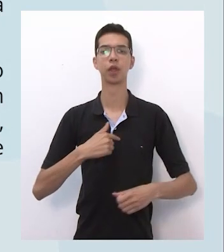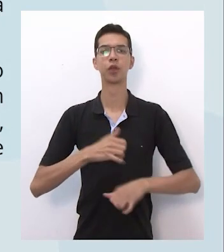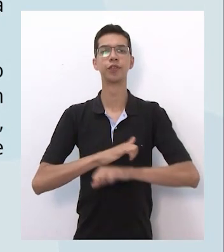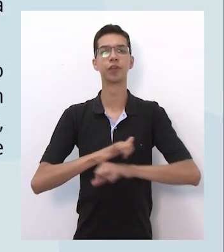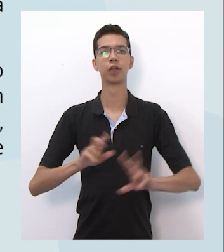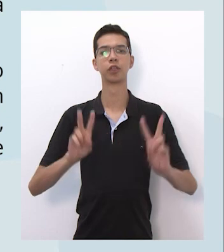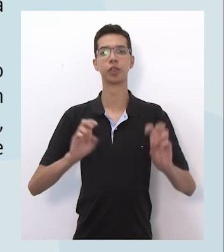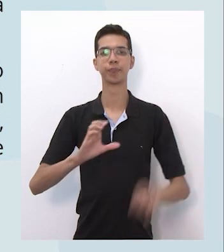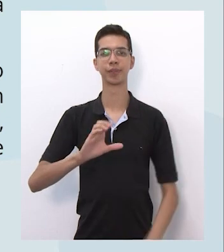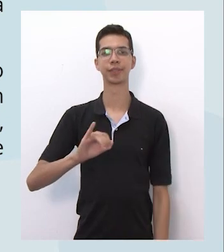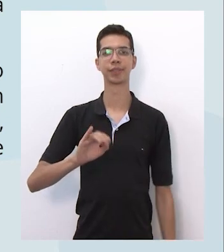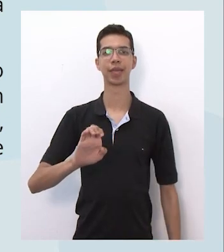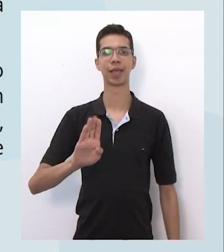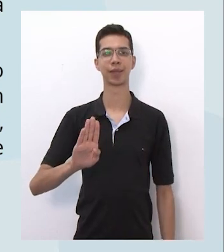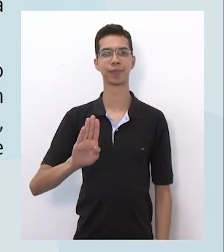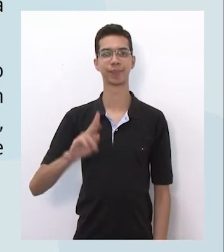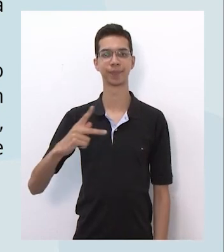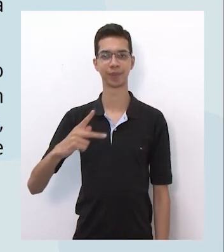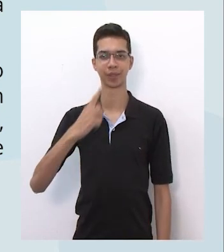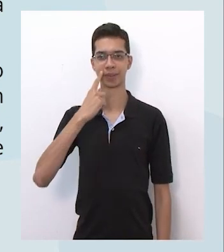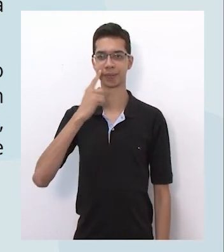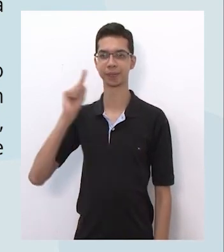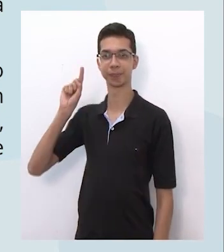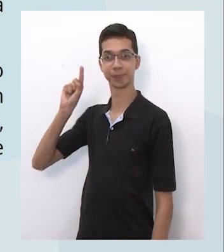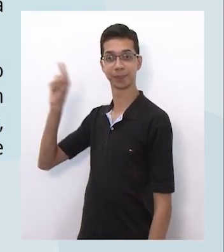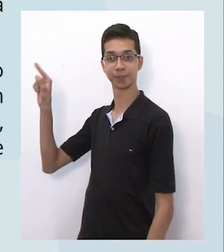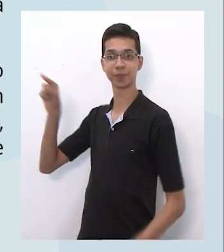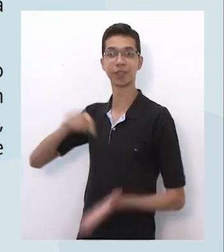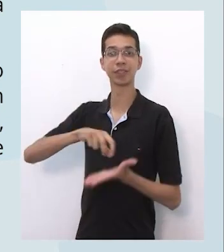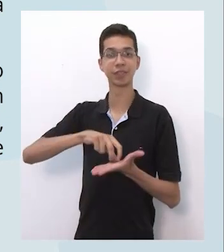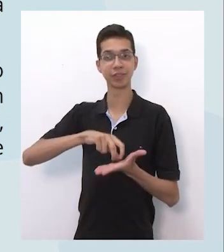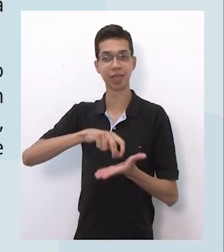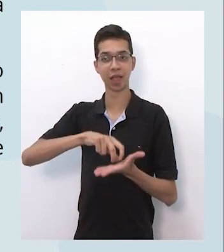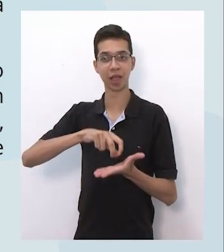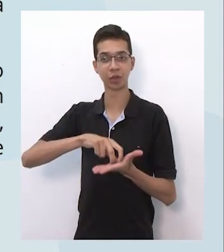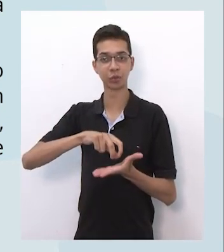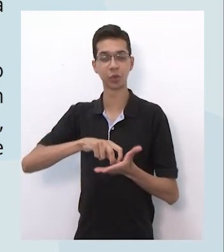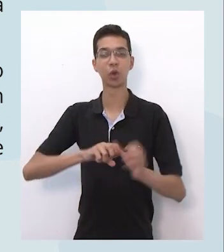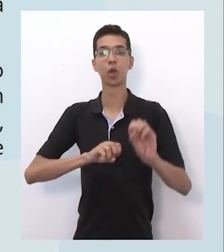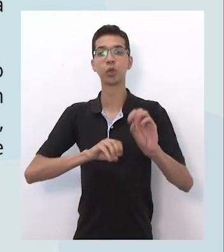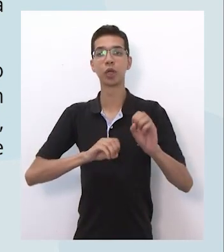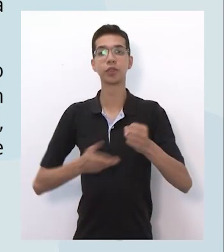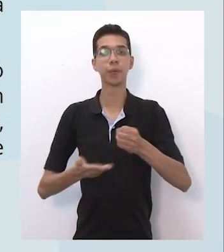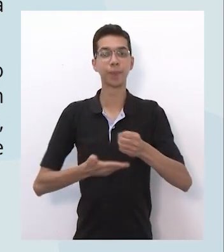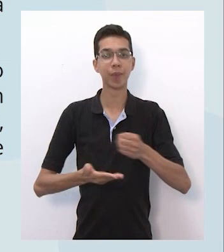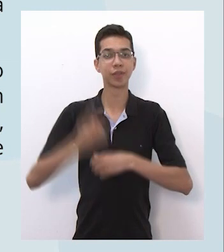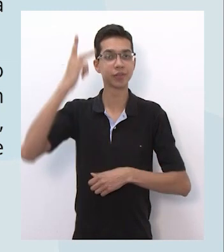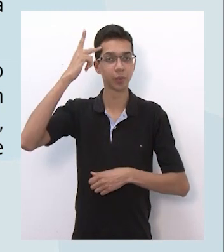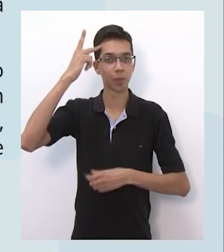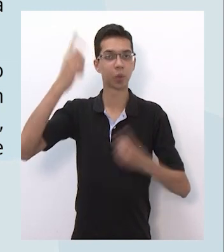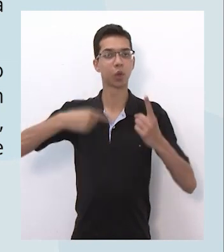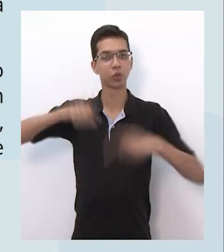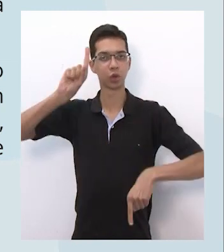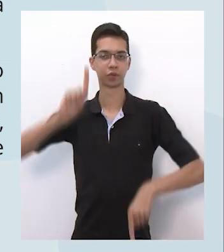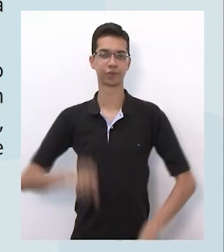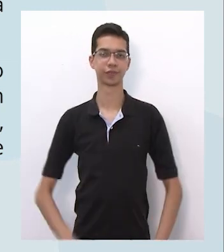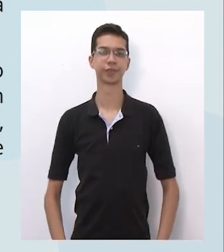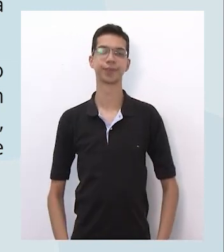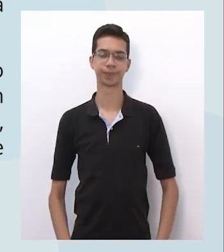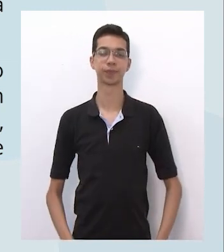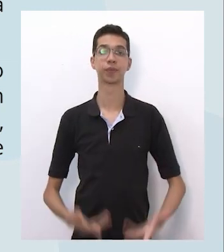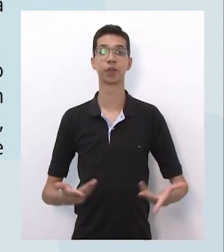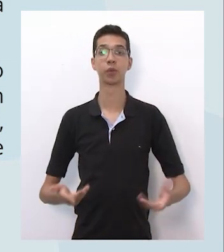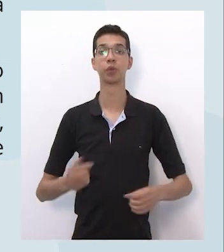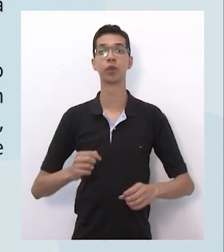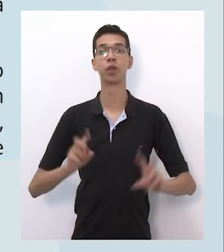de São Paulo, como vocês nos trouxe, é um espaço que vai buscar potencializar a criação, o desenvolvimento, a avaliação